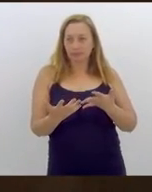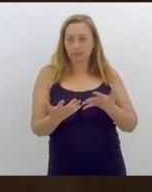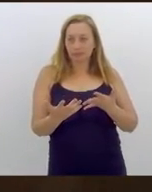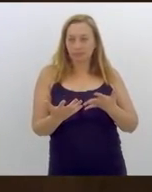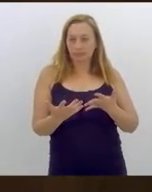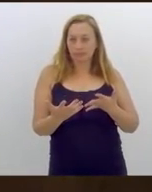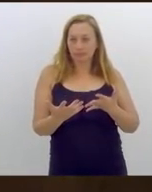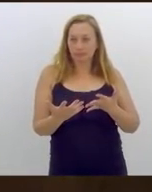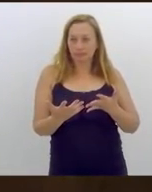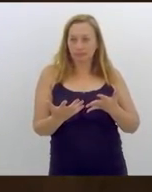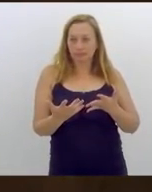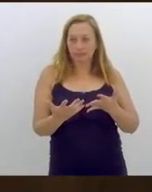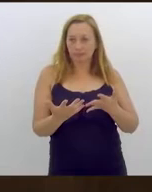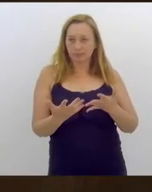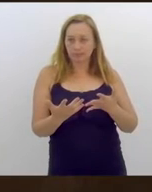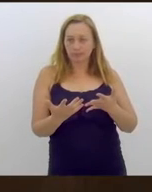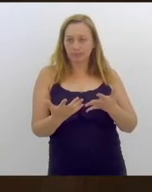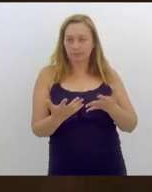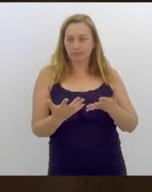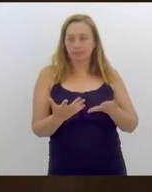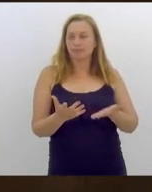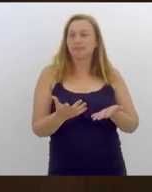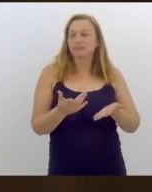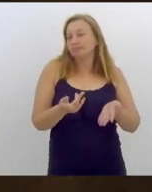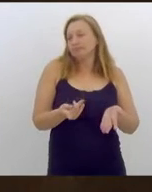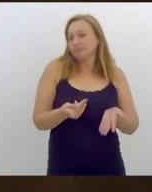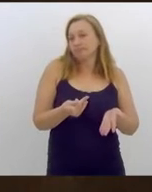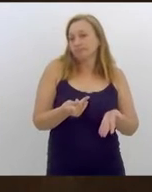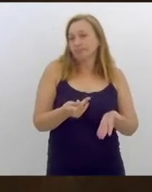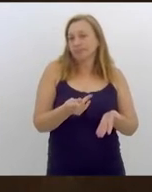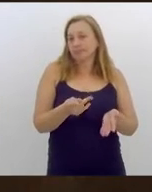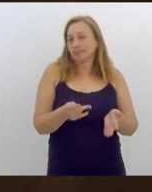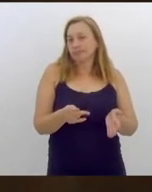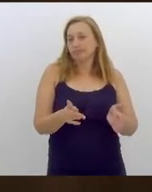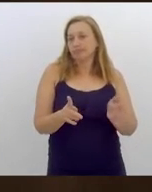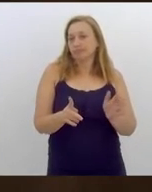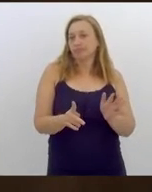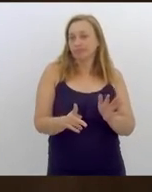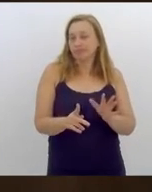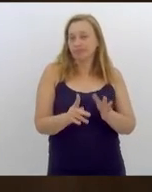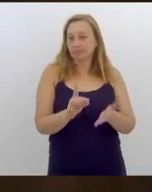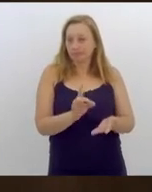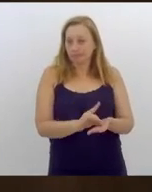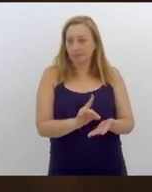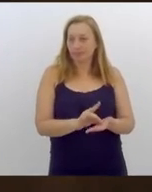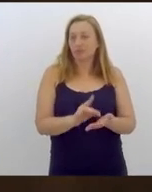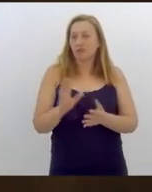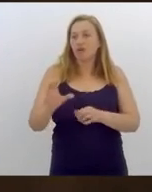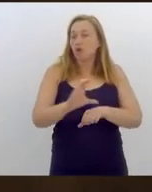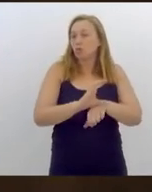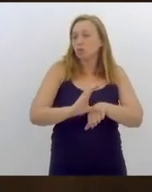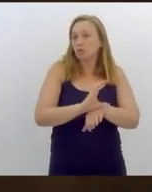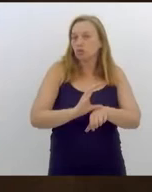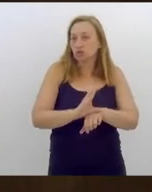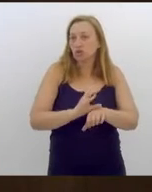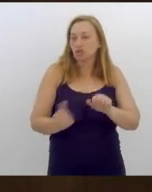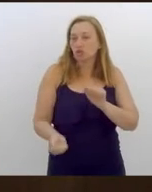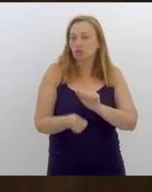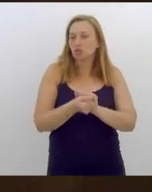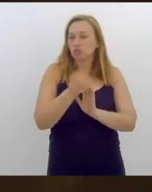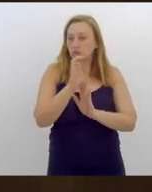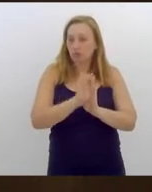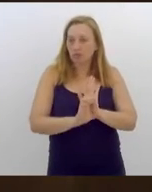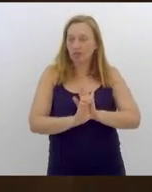no plano material então parecendo apenas da STJ é pela constitucionalidade com